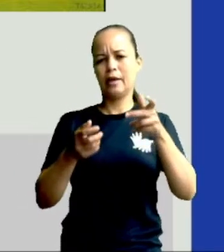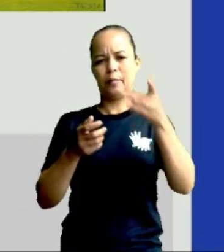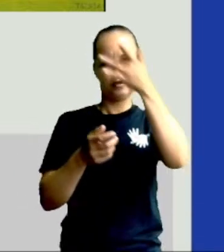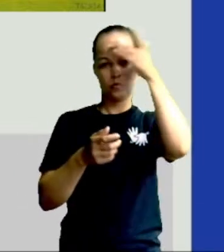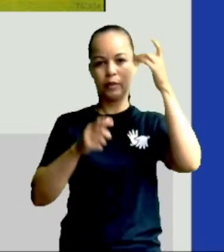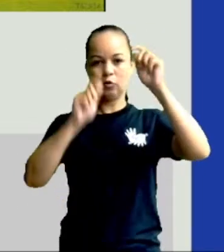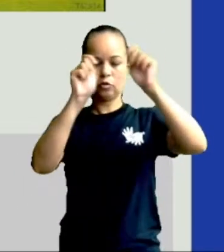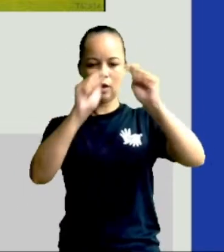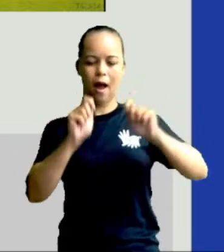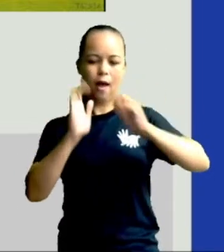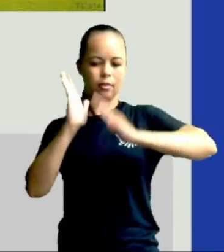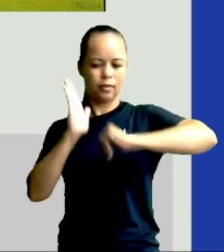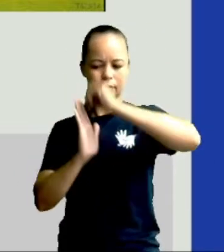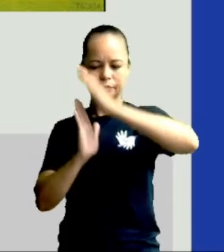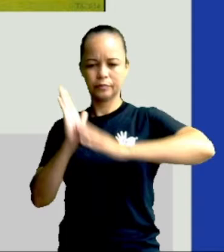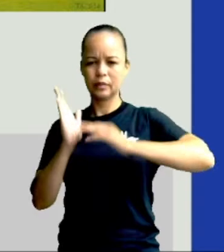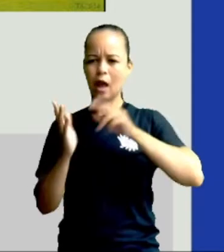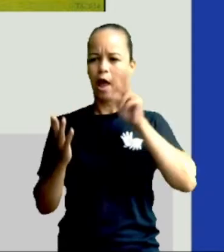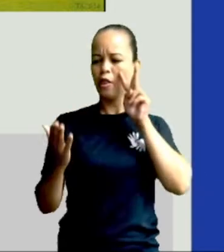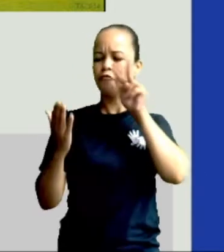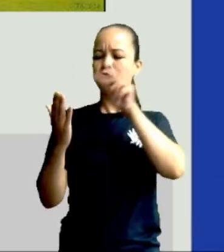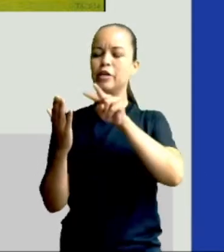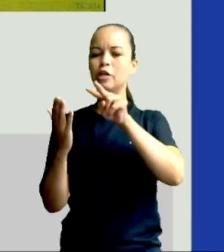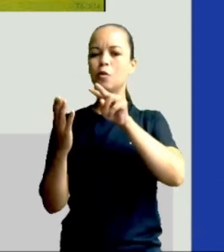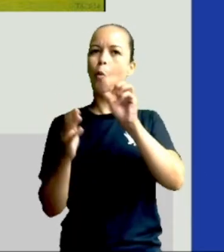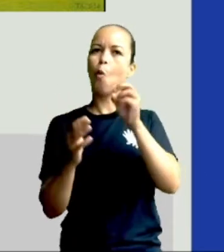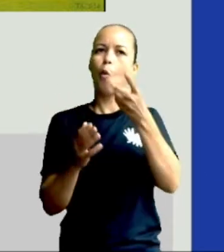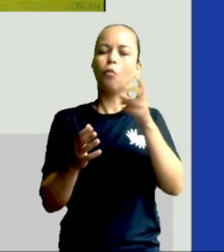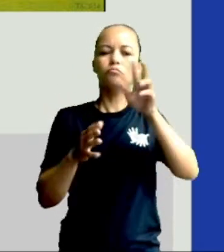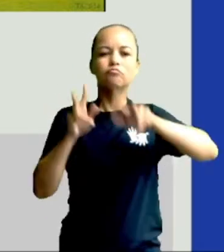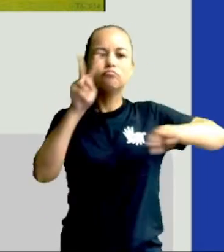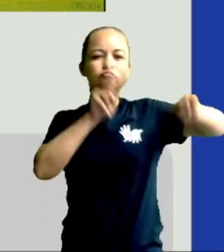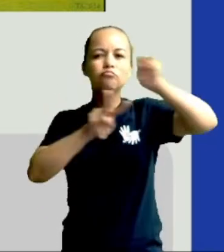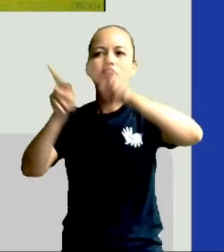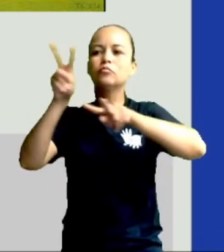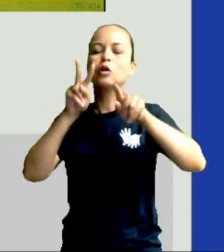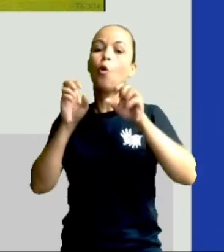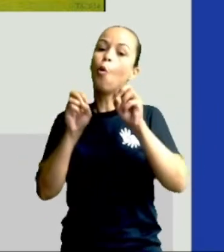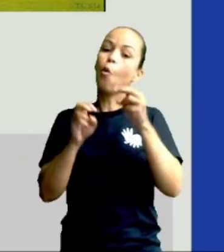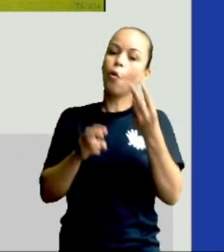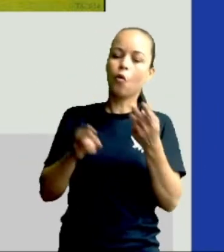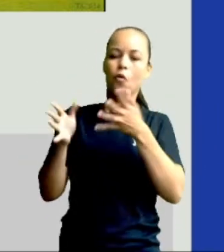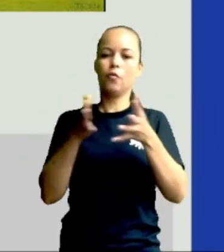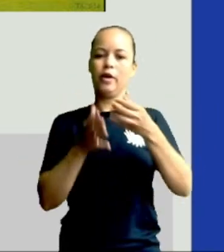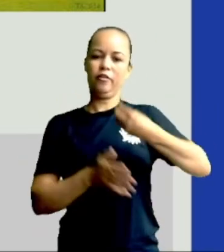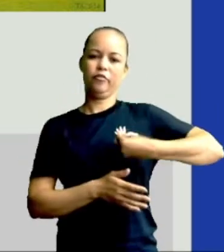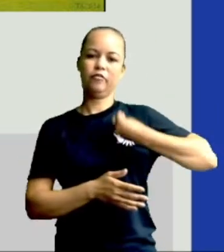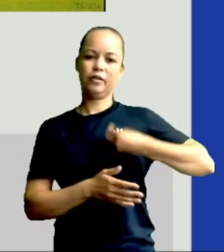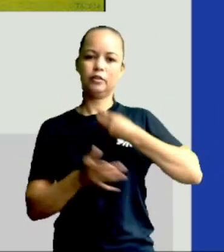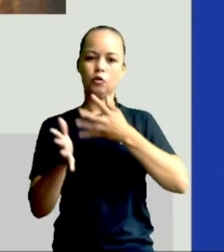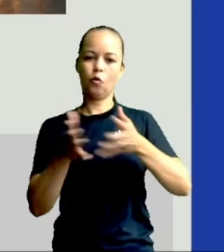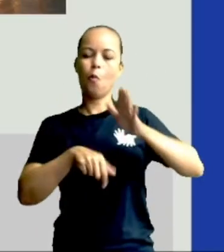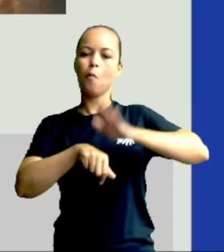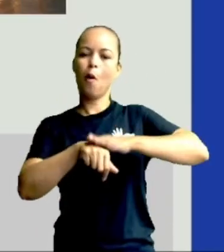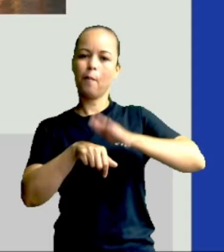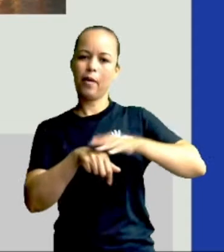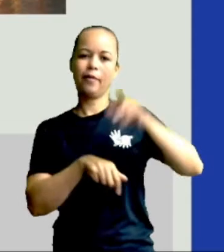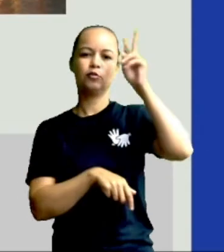ou ele vivenciou, ou ele tem uma imagem simbólica daquele exato momento da história, tá